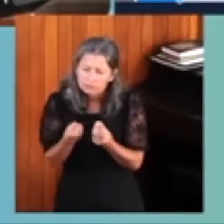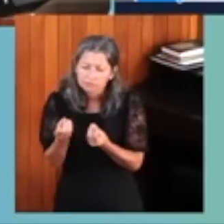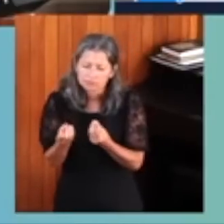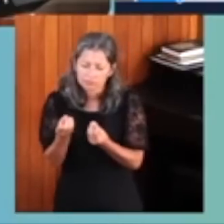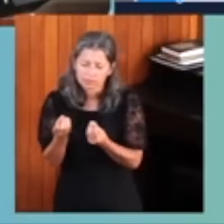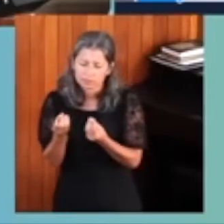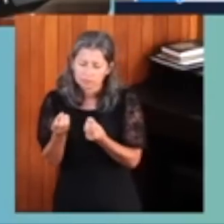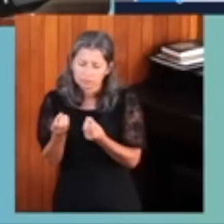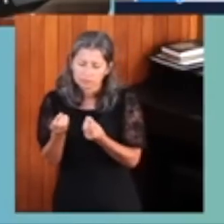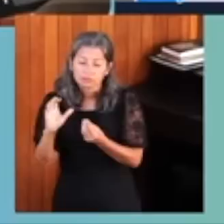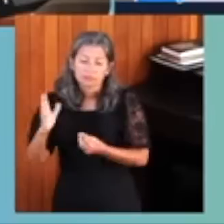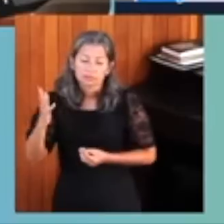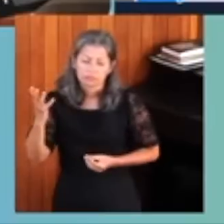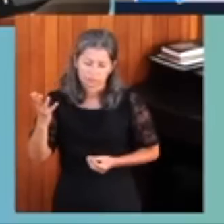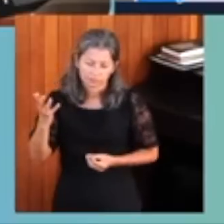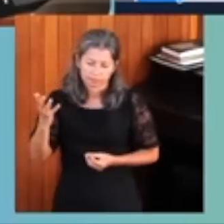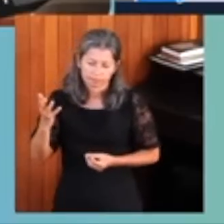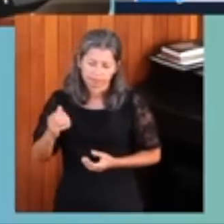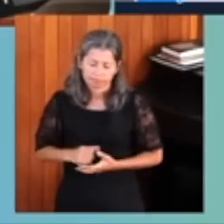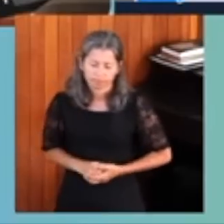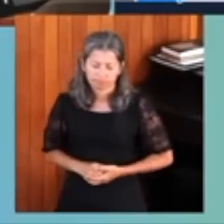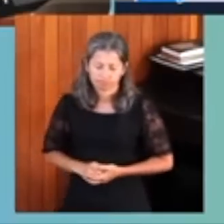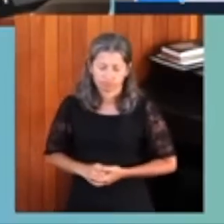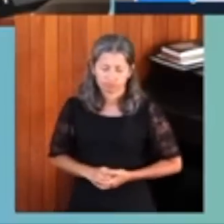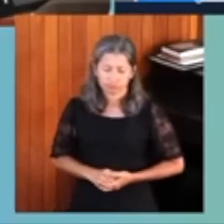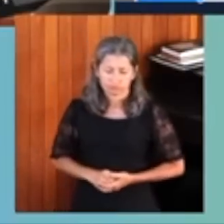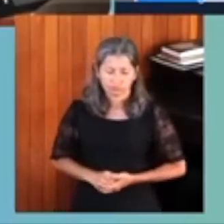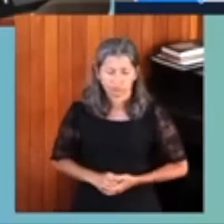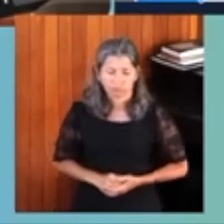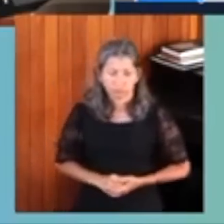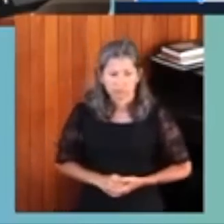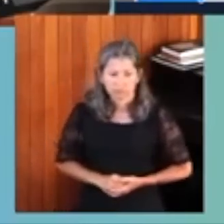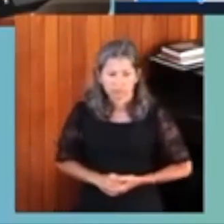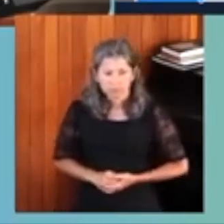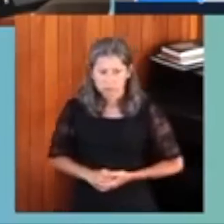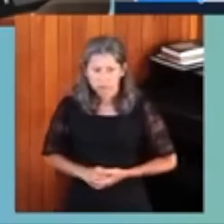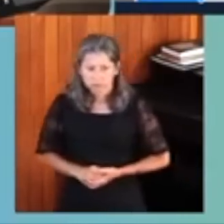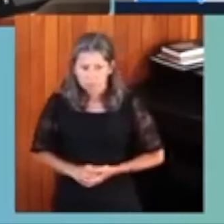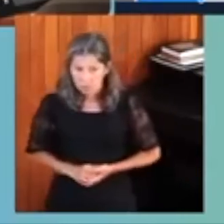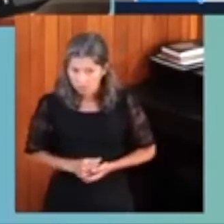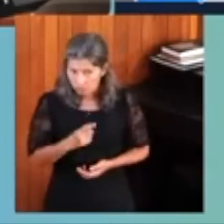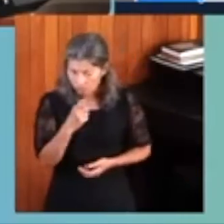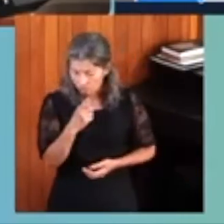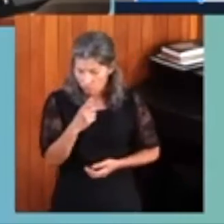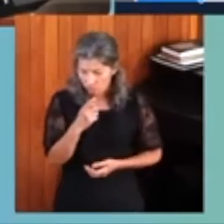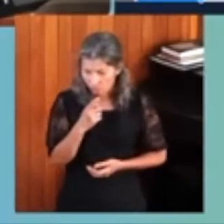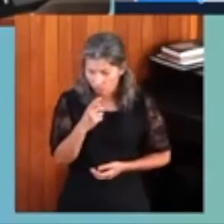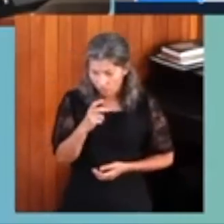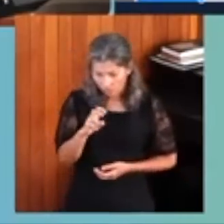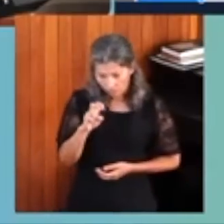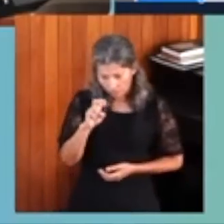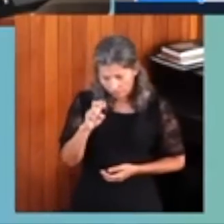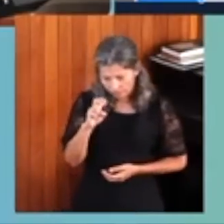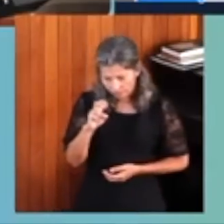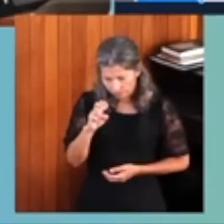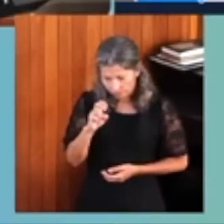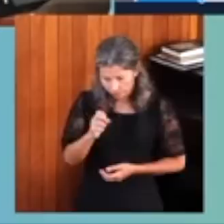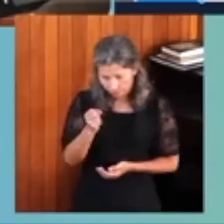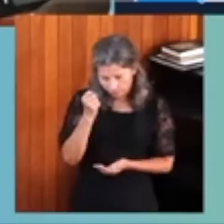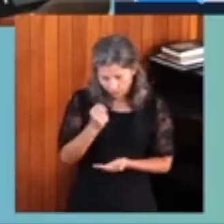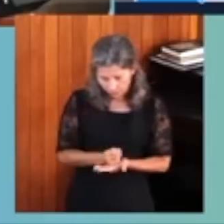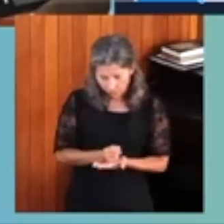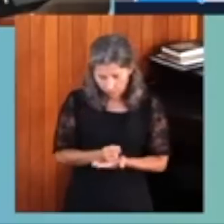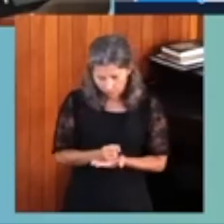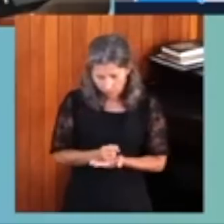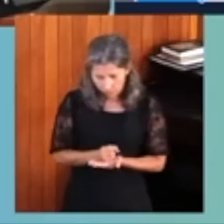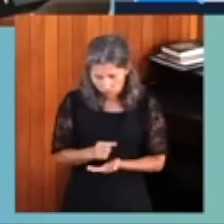eles estão dando mais informações para a gente não errar no nosso estudo. Enfim, aí chegamos ao 5º e ao 6º selos. Não tem